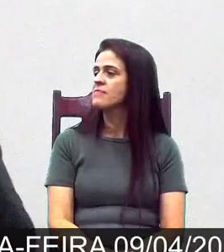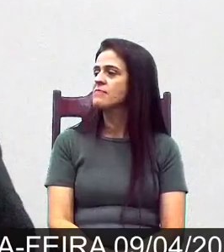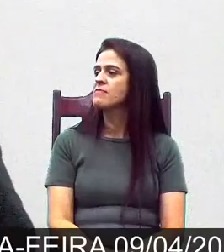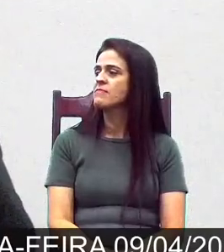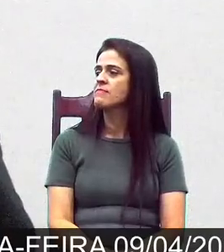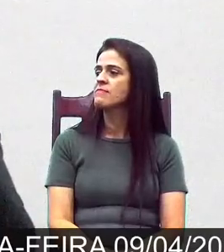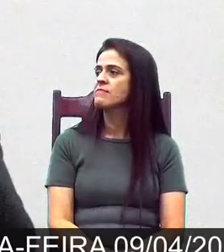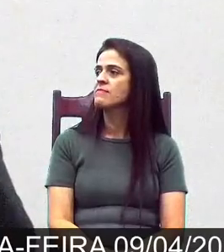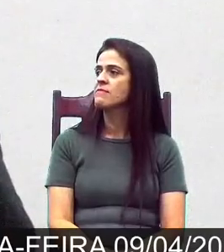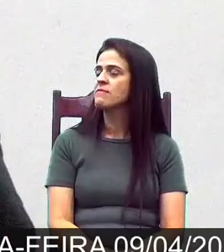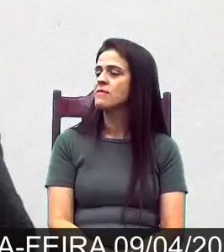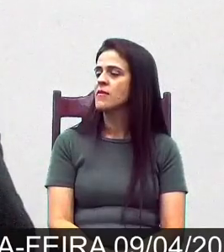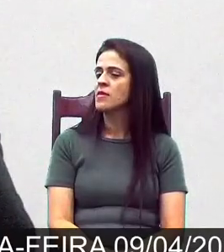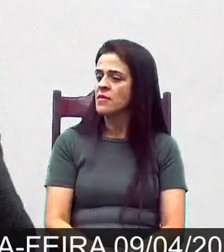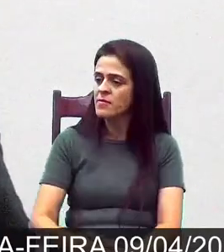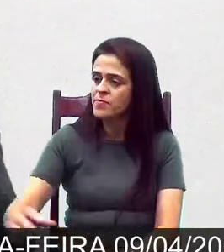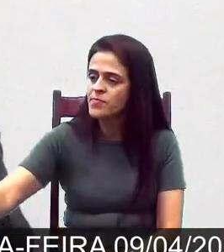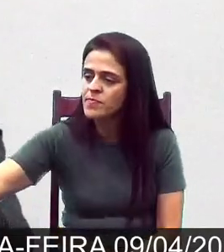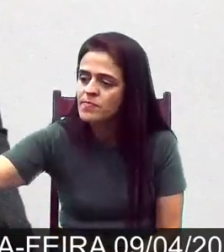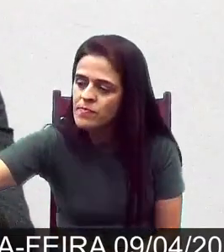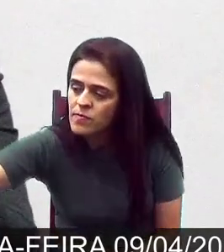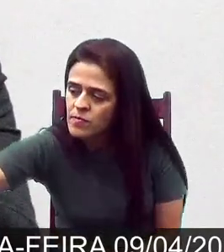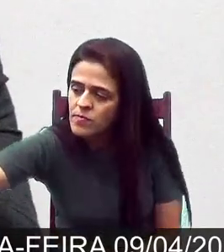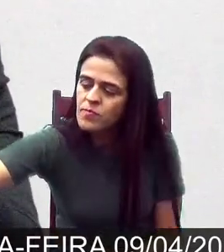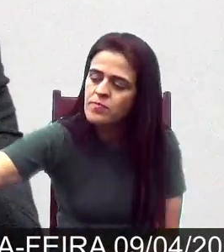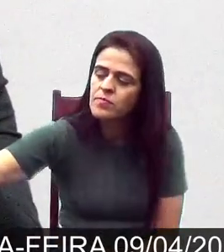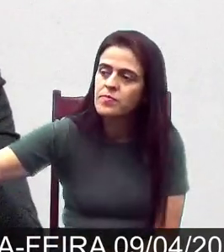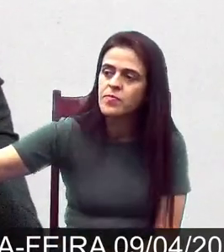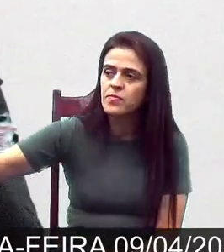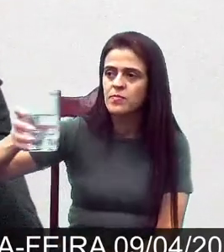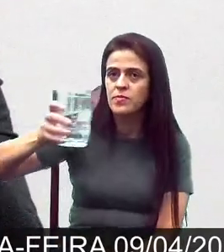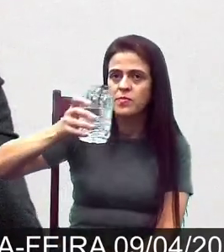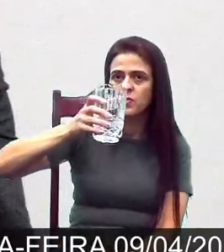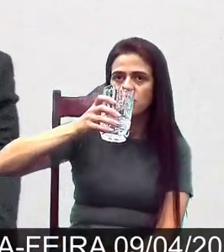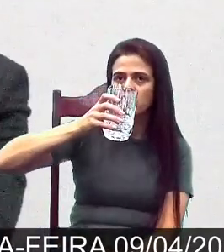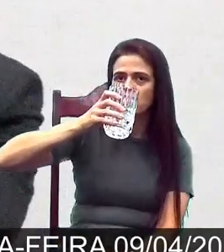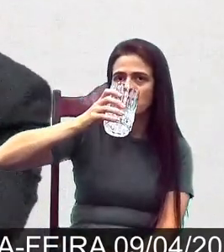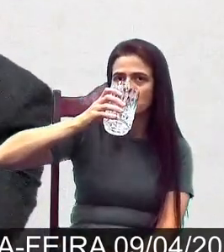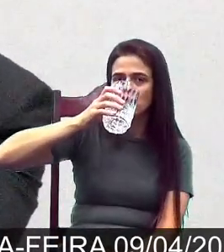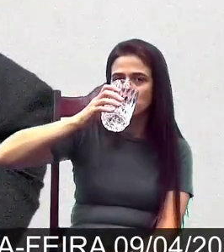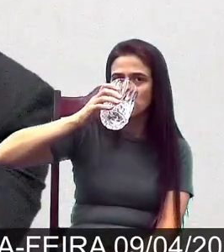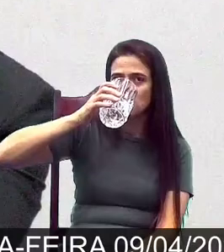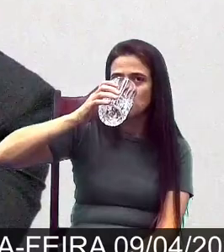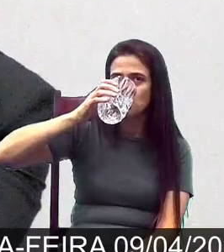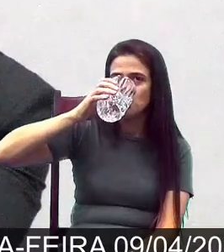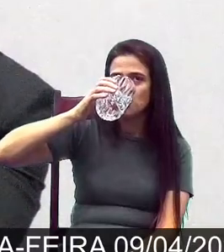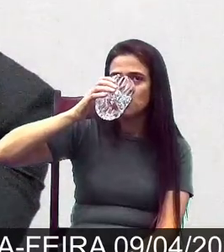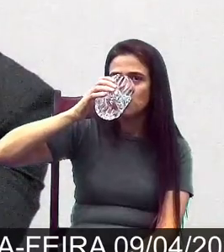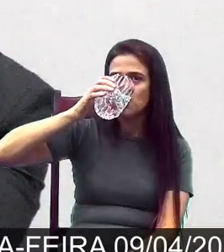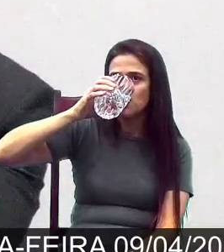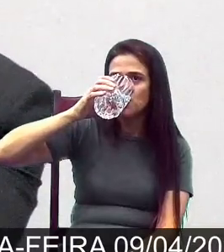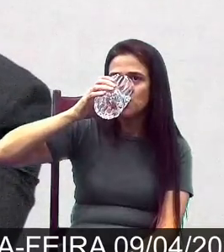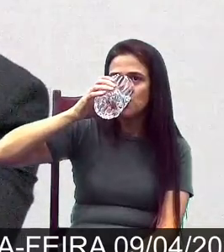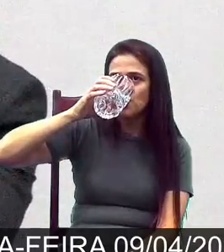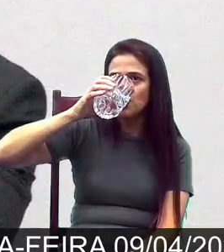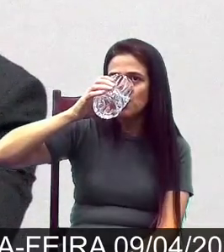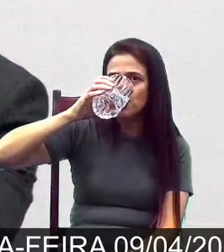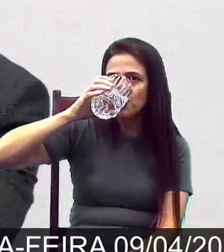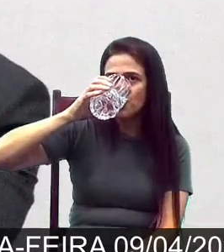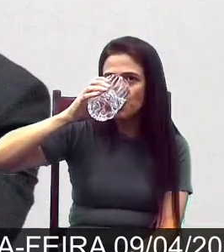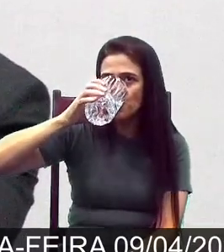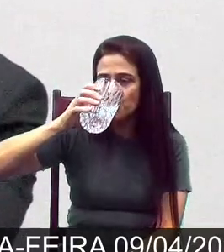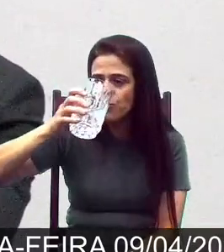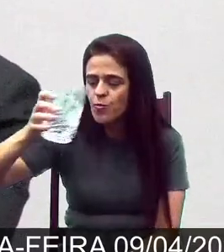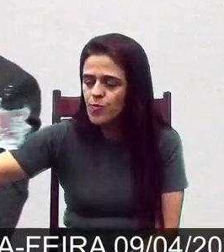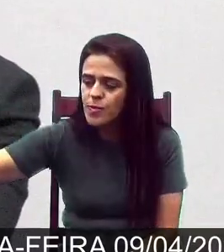Senhor presidente, boa tarde novamente. Cumprimento o ex-vereador Valmir, presente nessa